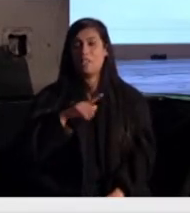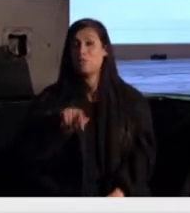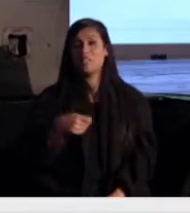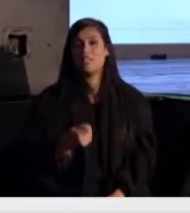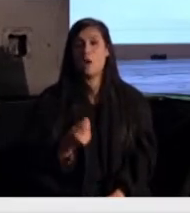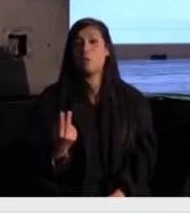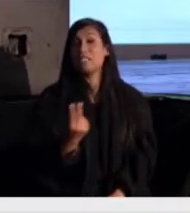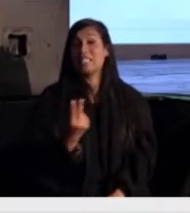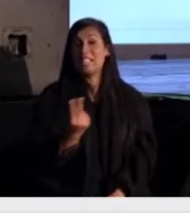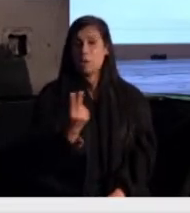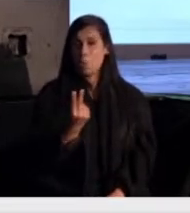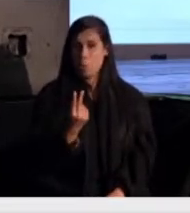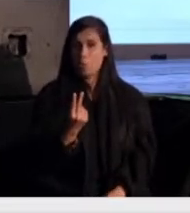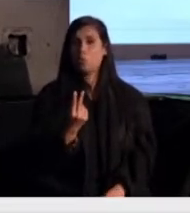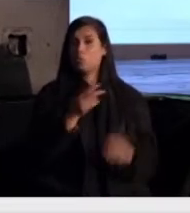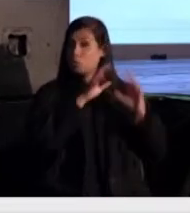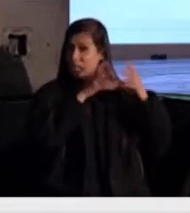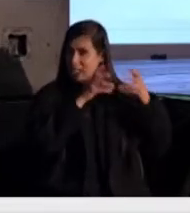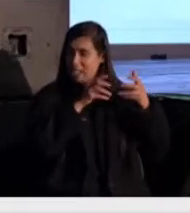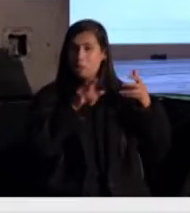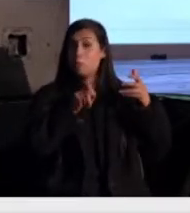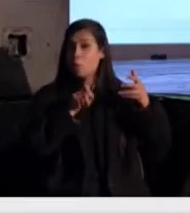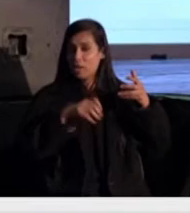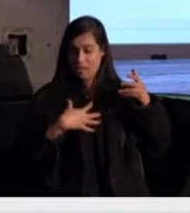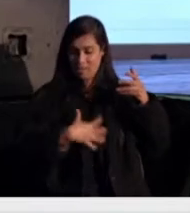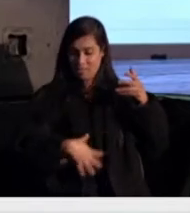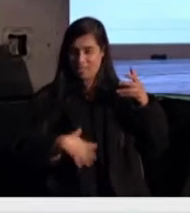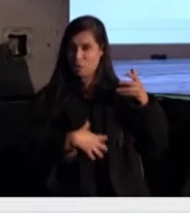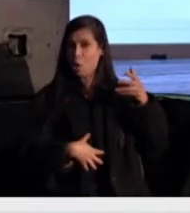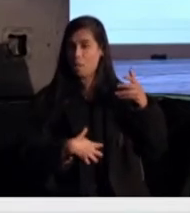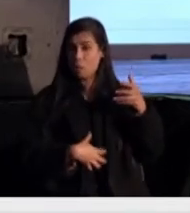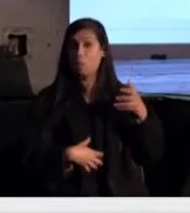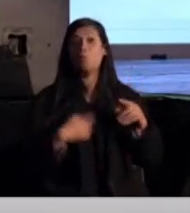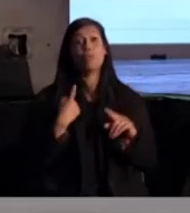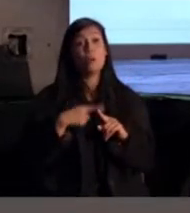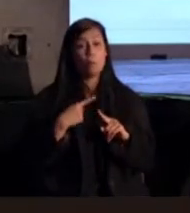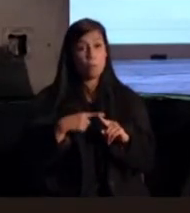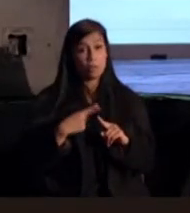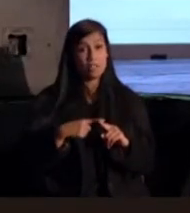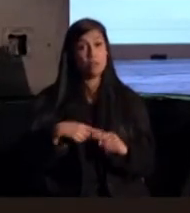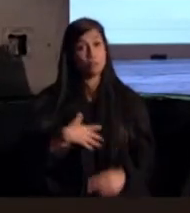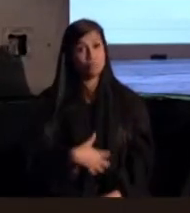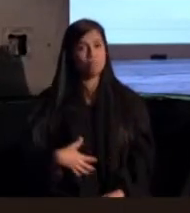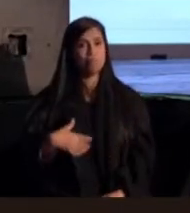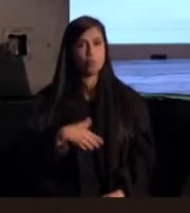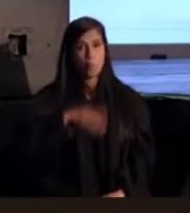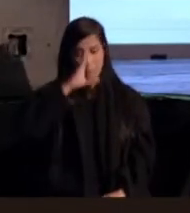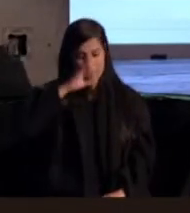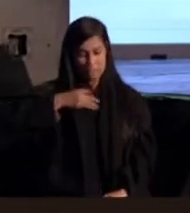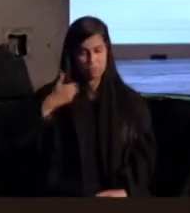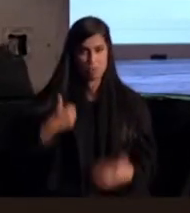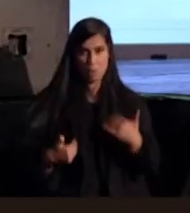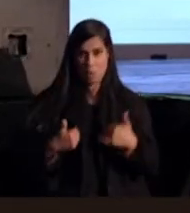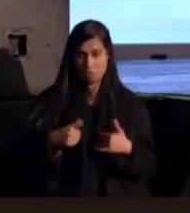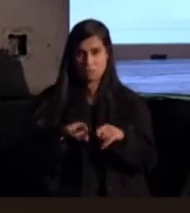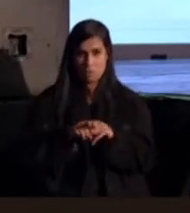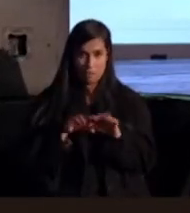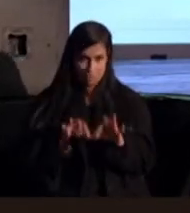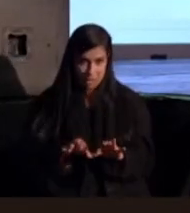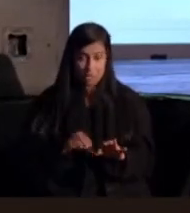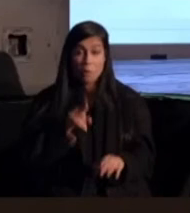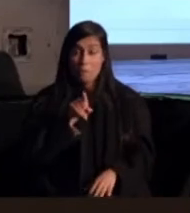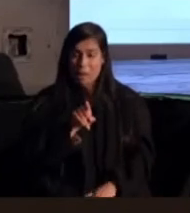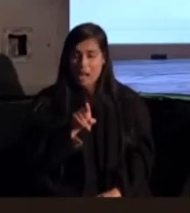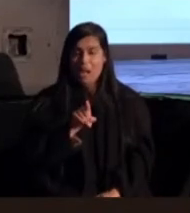contemporânea ela opera com a tese de que o neurônio ele pode ser regenerado. E quando a gente compreende que o